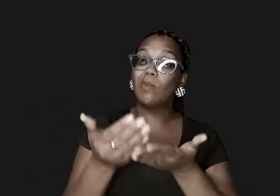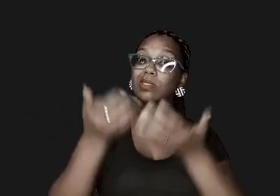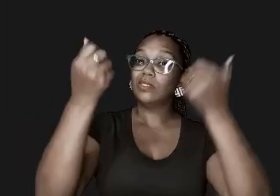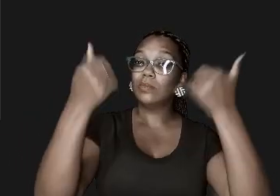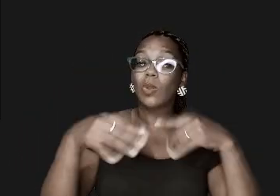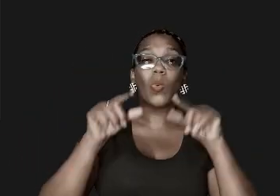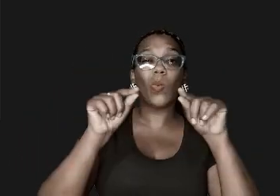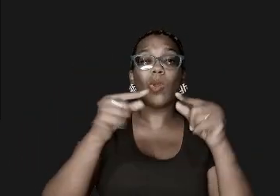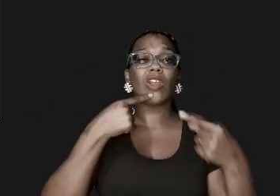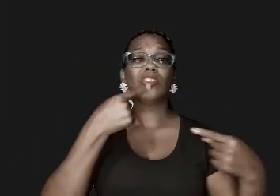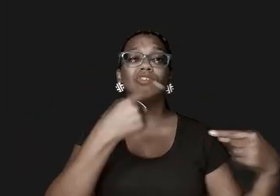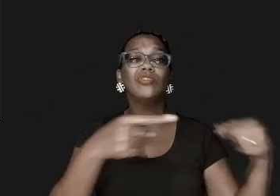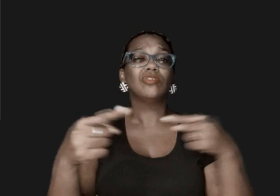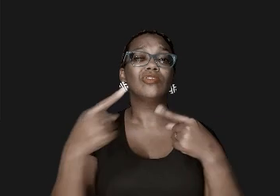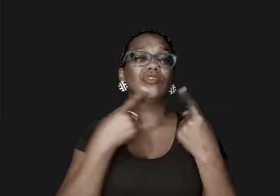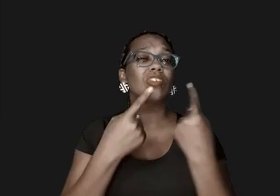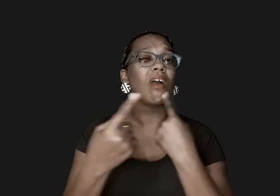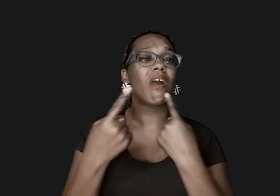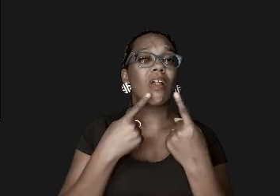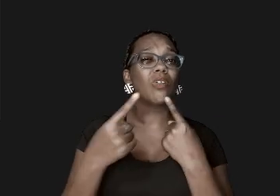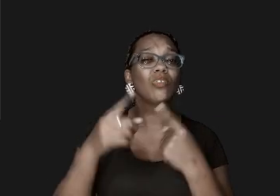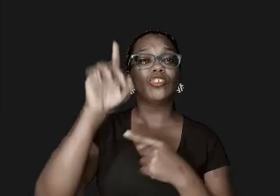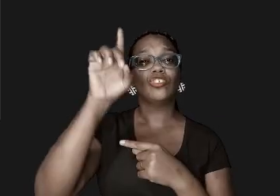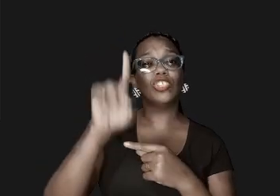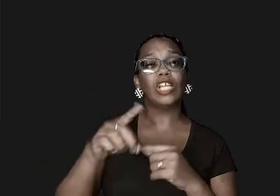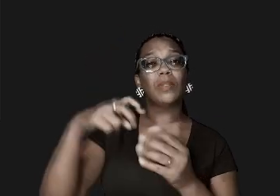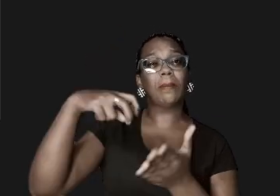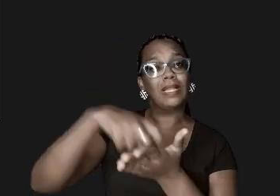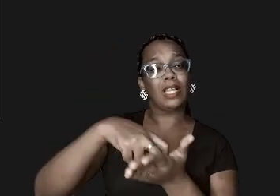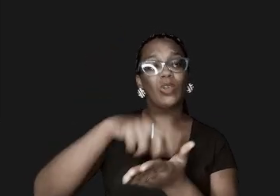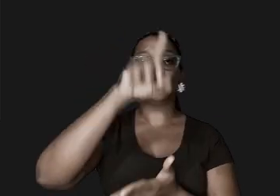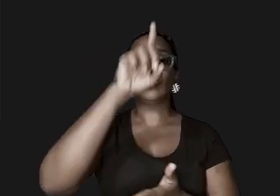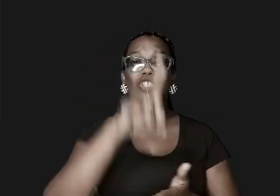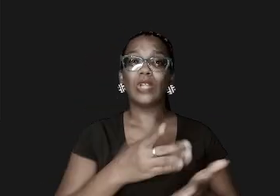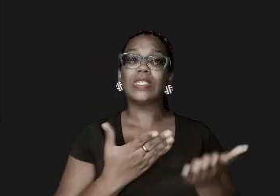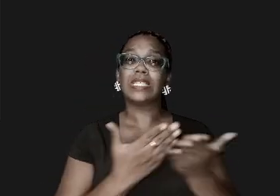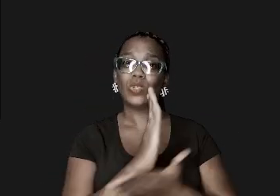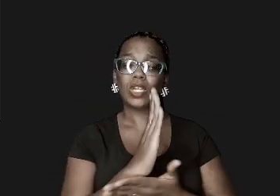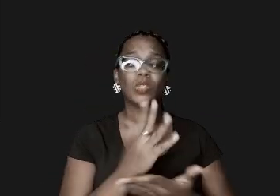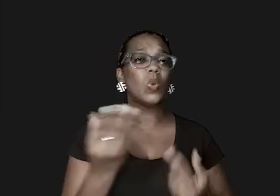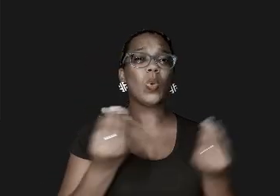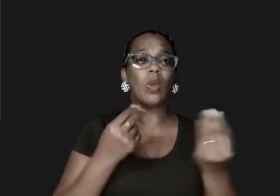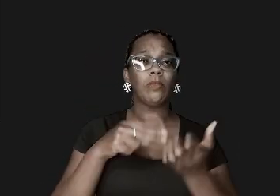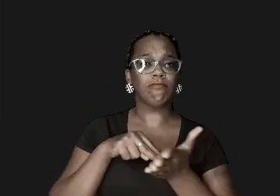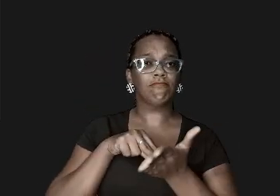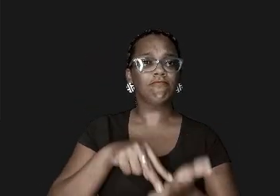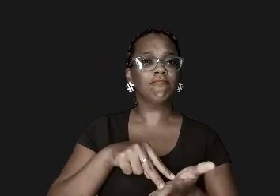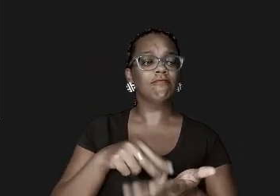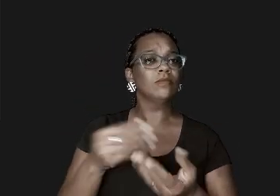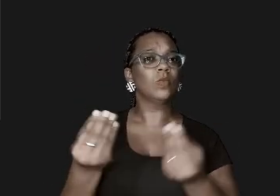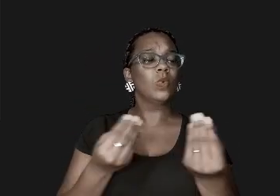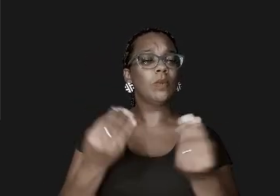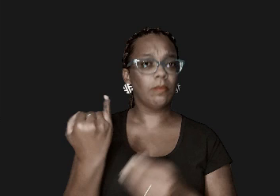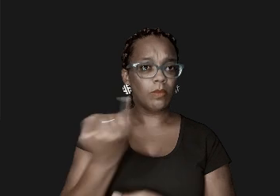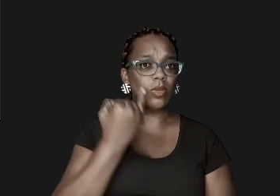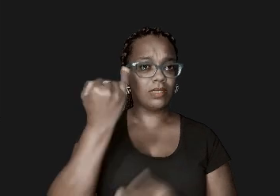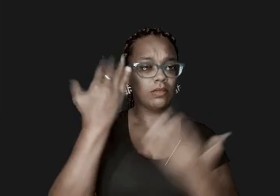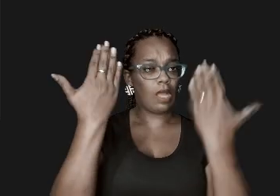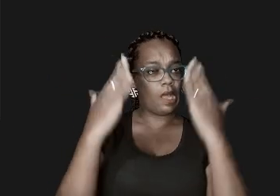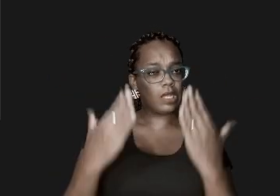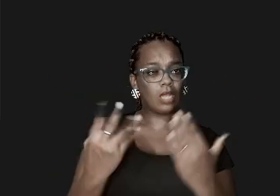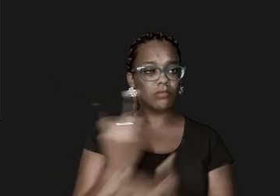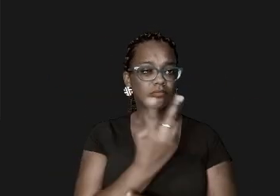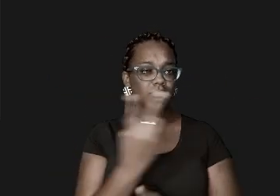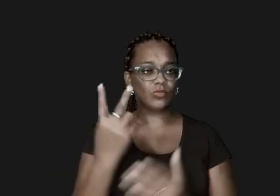da manipulação de preço manipulação de mercado eu achei bem interessante que a gente começasse falando um pouco sobre o que é esse diálogo do Direito